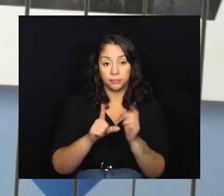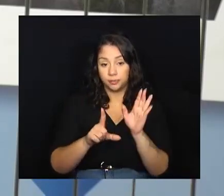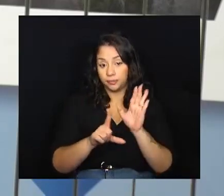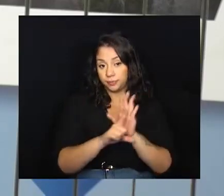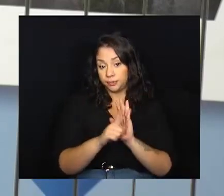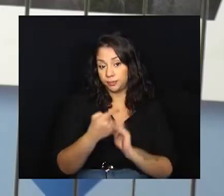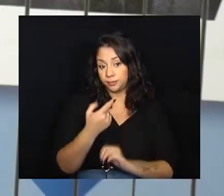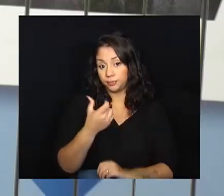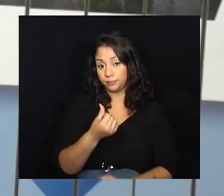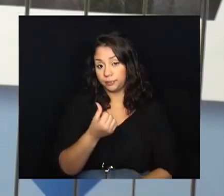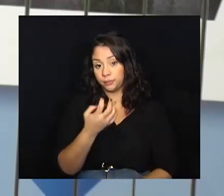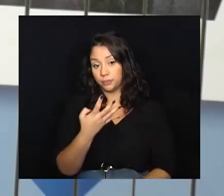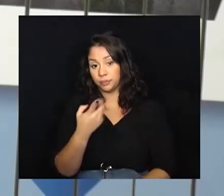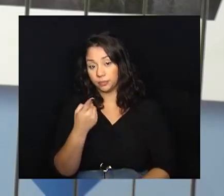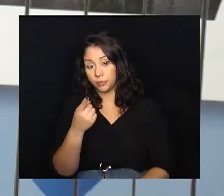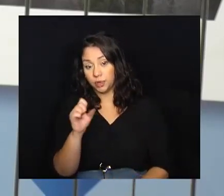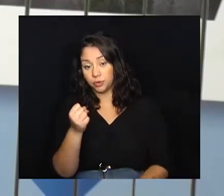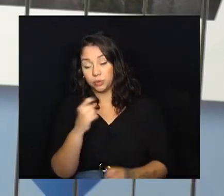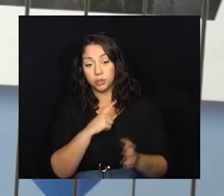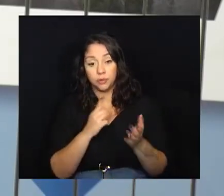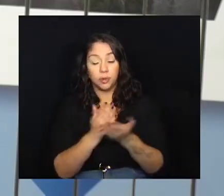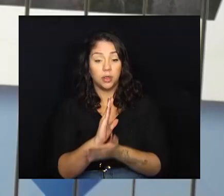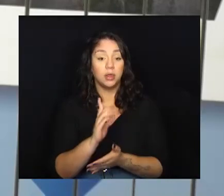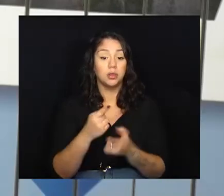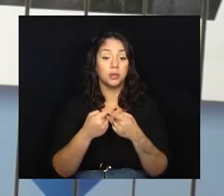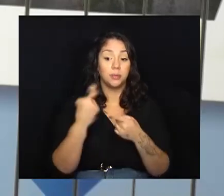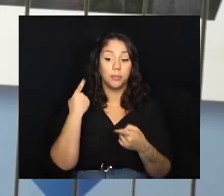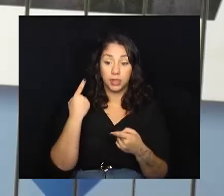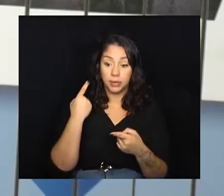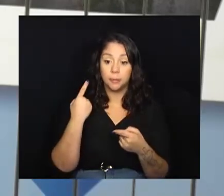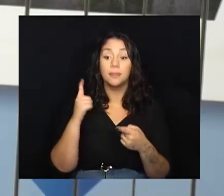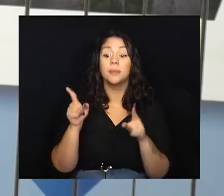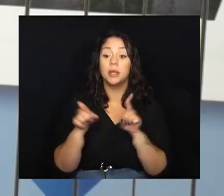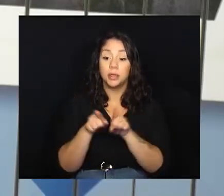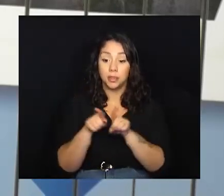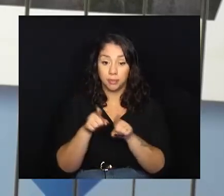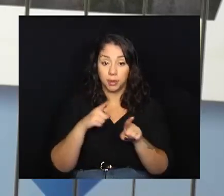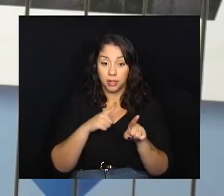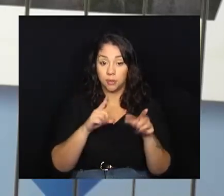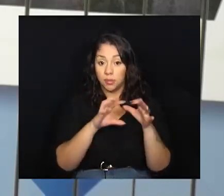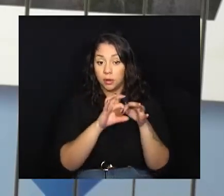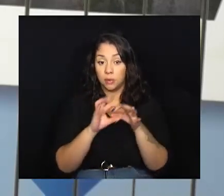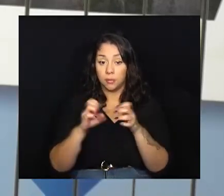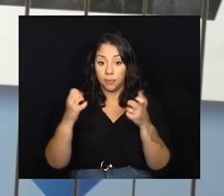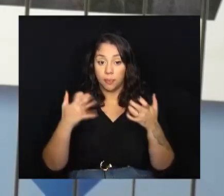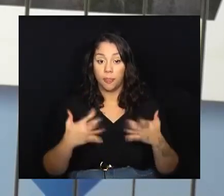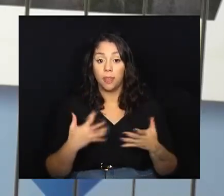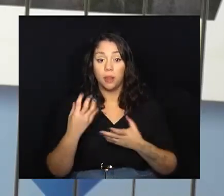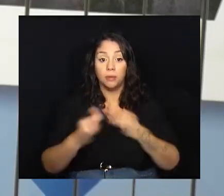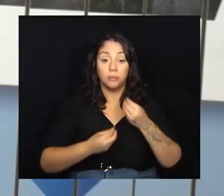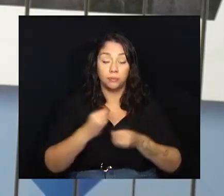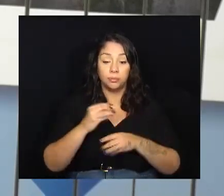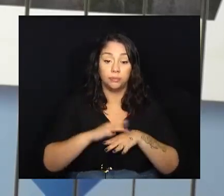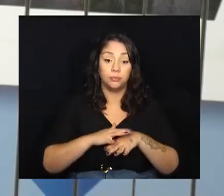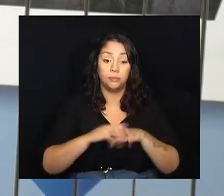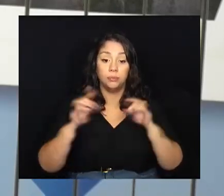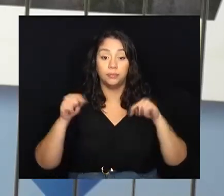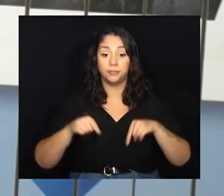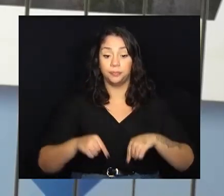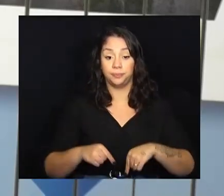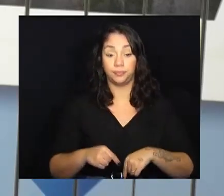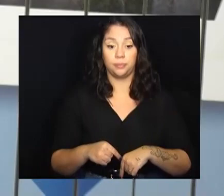16.418 sancionada na última semana além de contextualizar a situação da doença no município